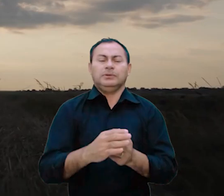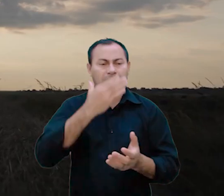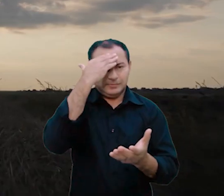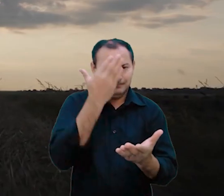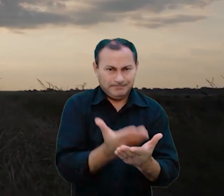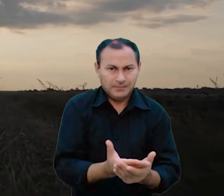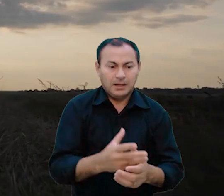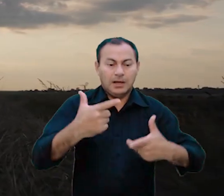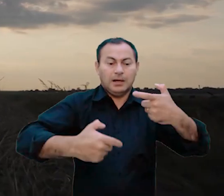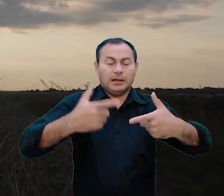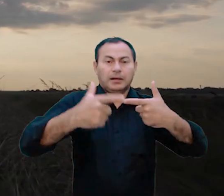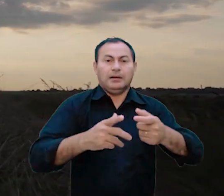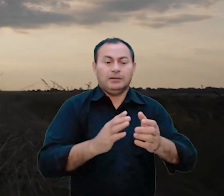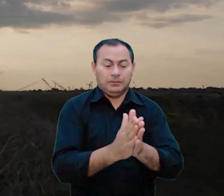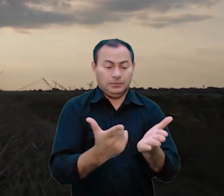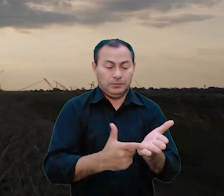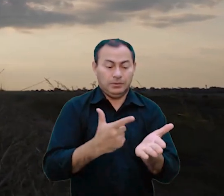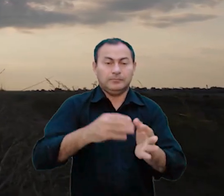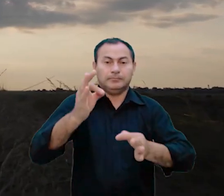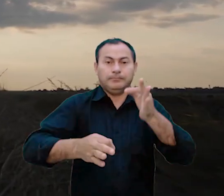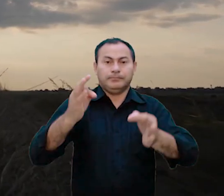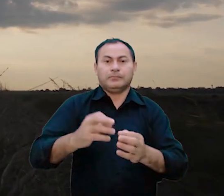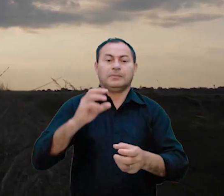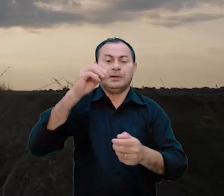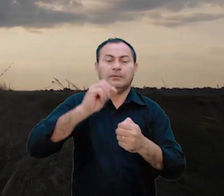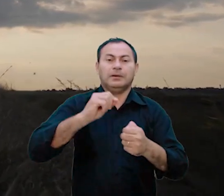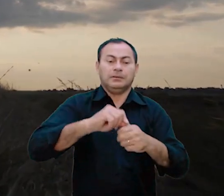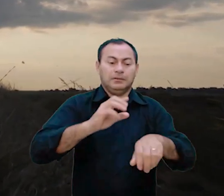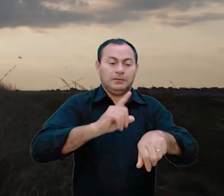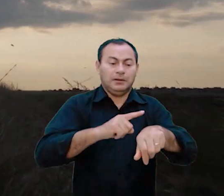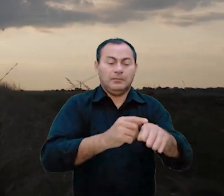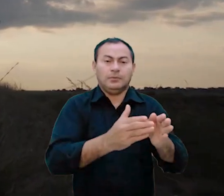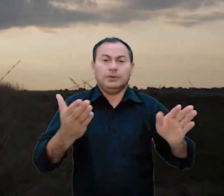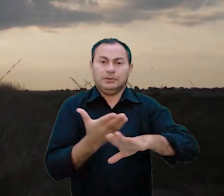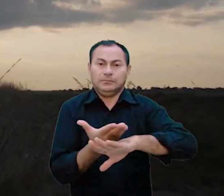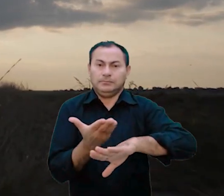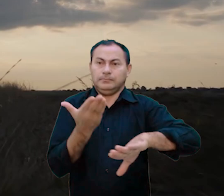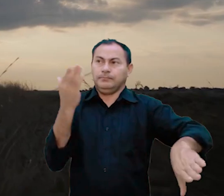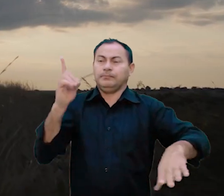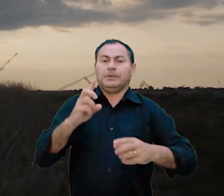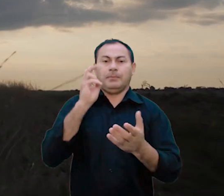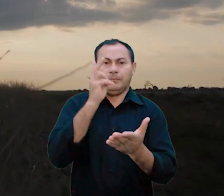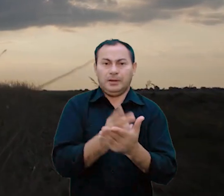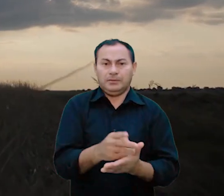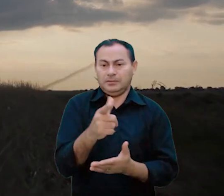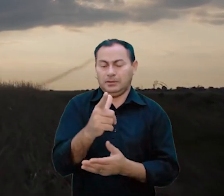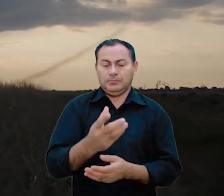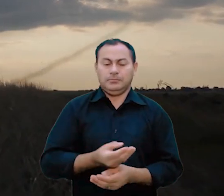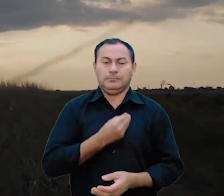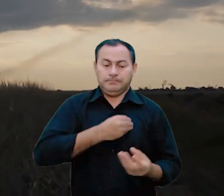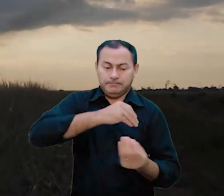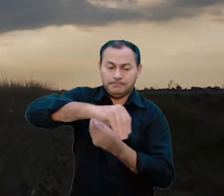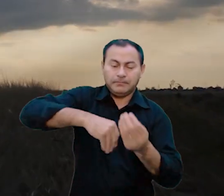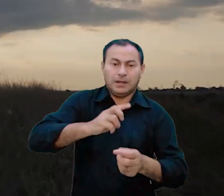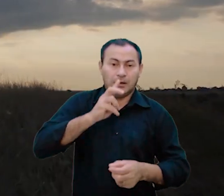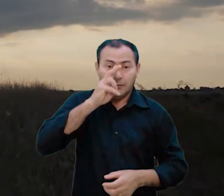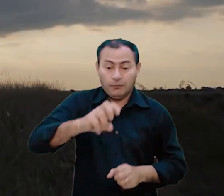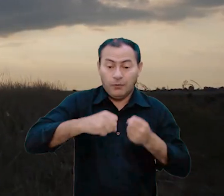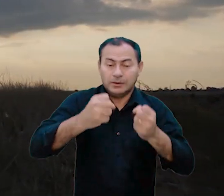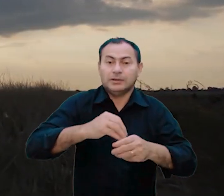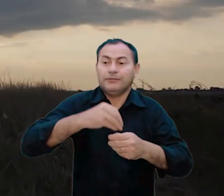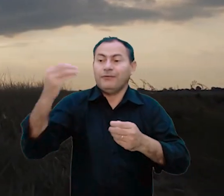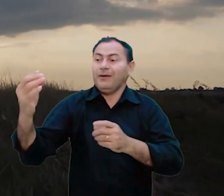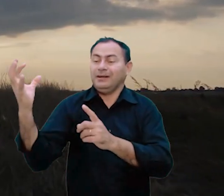externas, muitos acreditam que as guerras civis do livro de Juízes constituíram períodos de apostasia, apesar de não ter havido o envolvimento